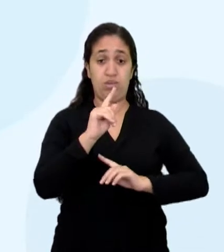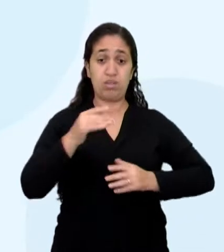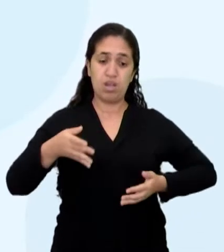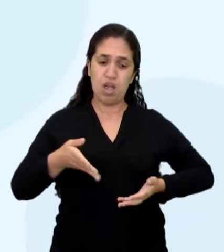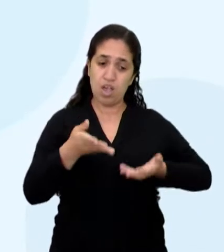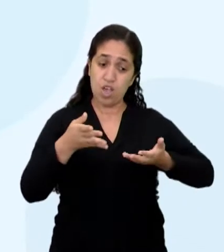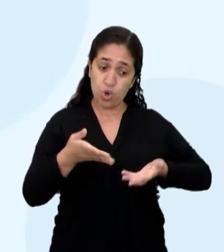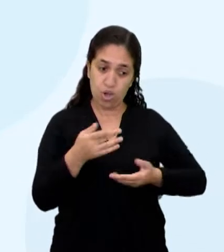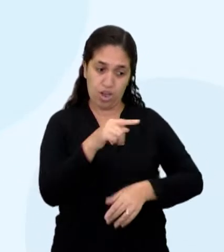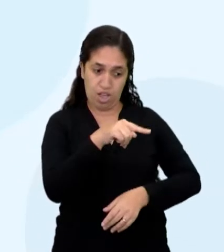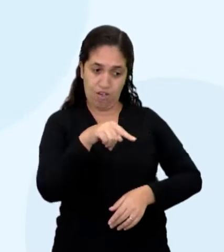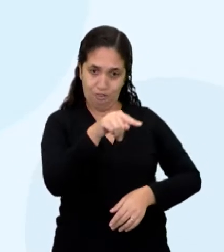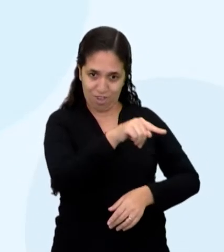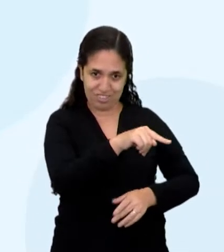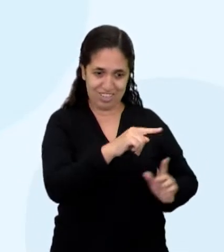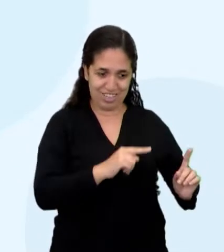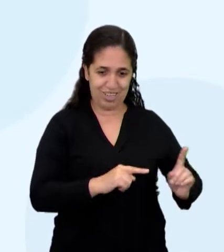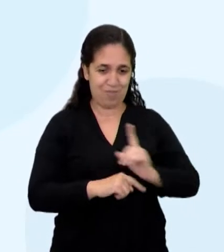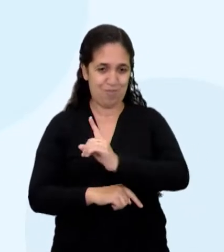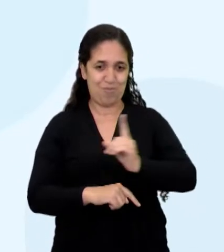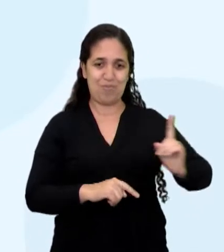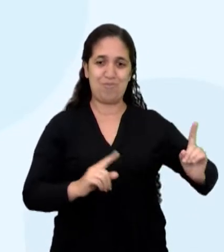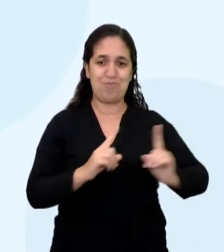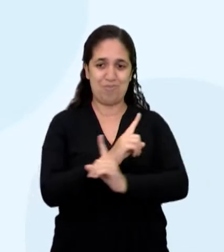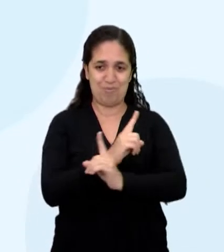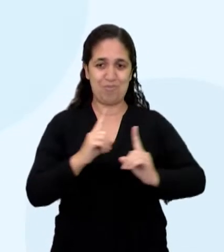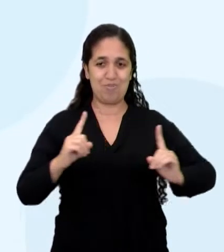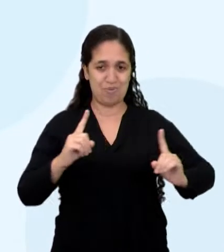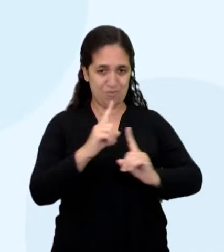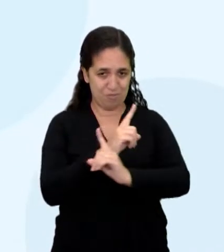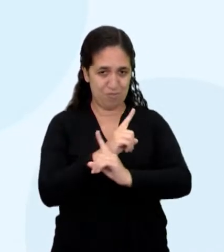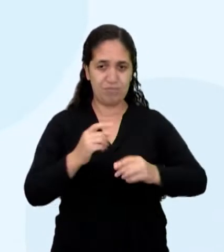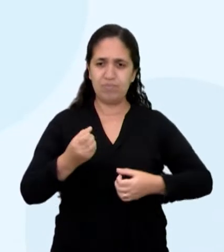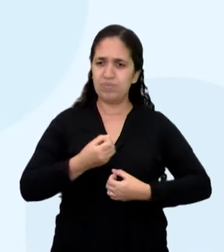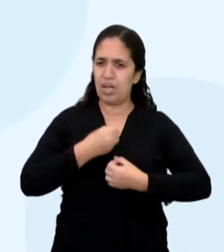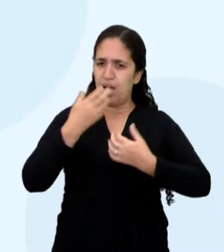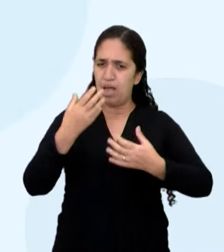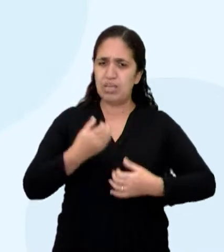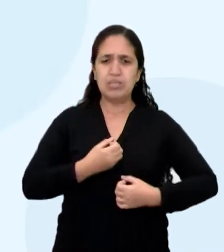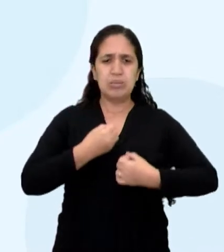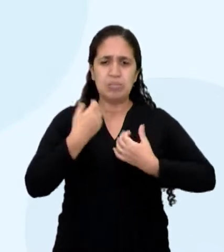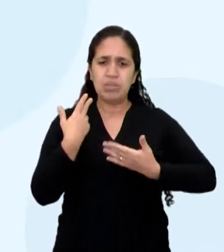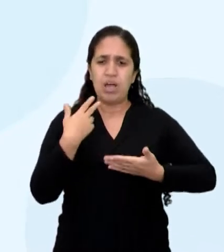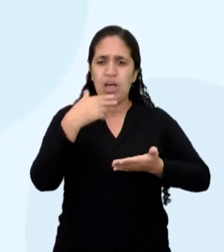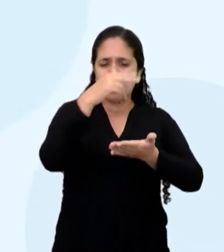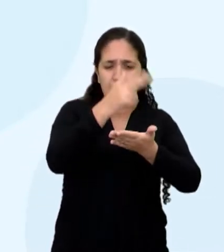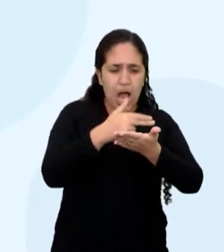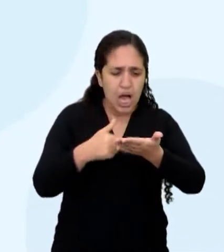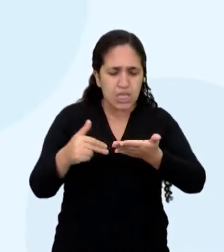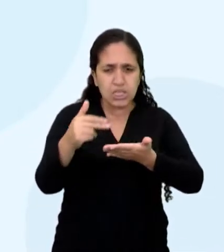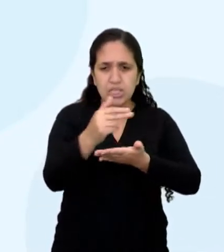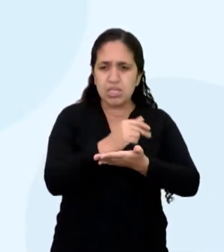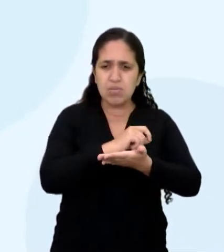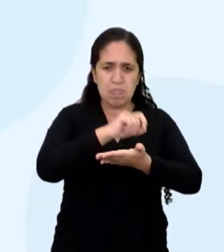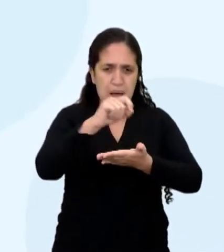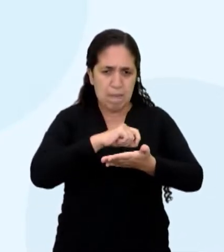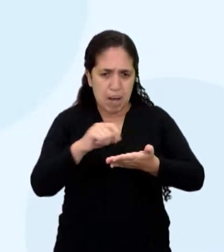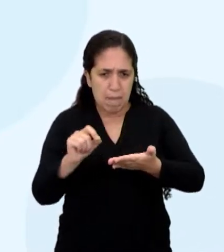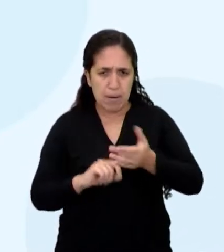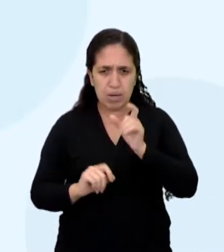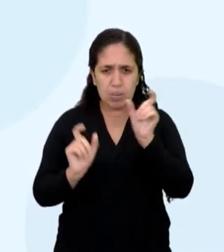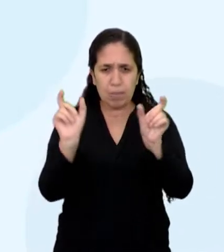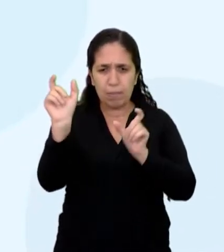os viajantes, que são aqueles que trafegam entre os grupos, expressem suas ideias com rabiscos, desenhos ou